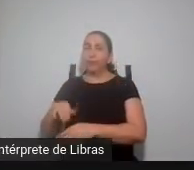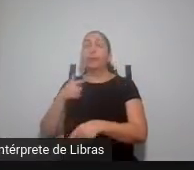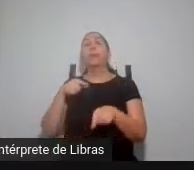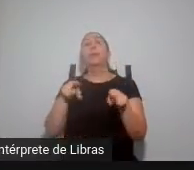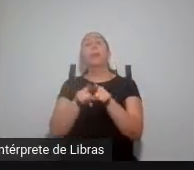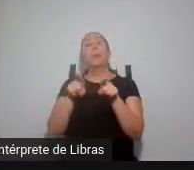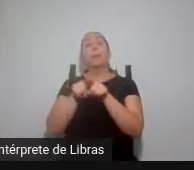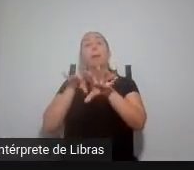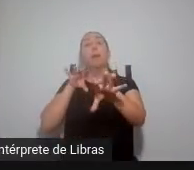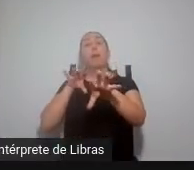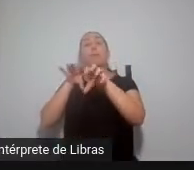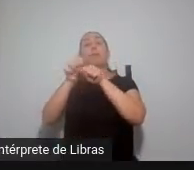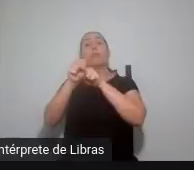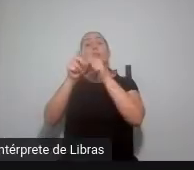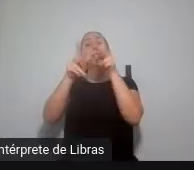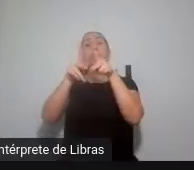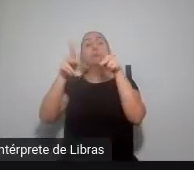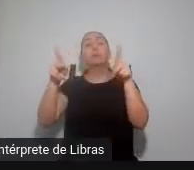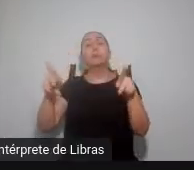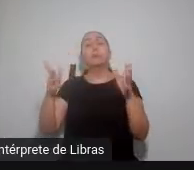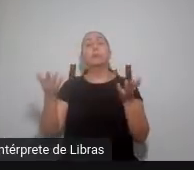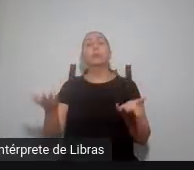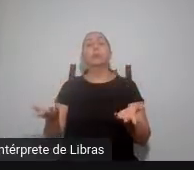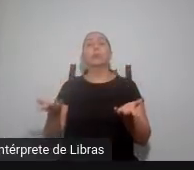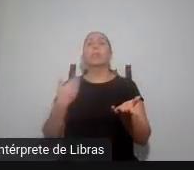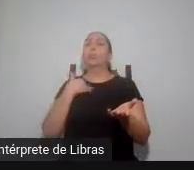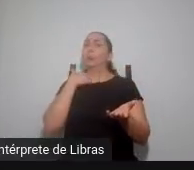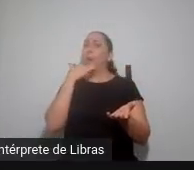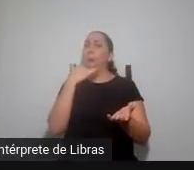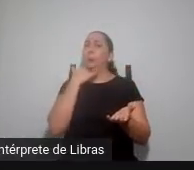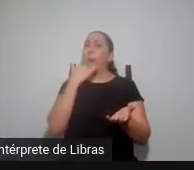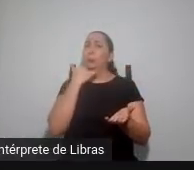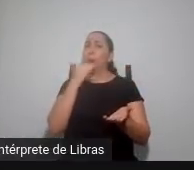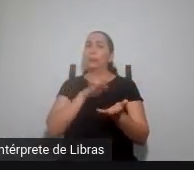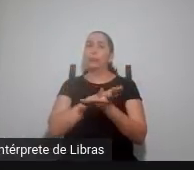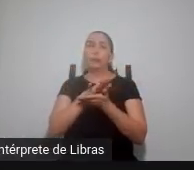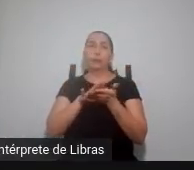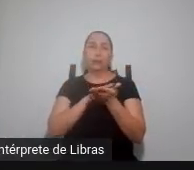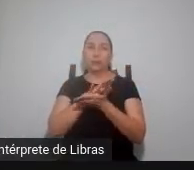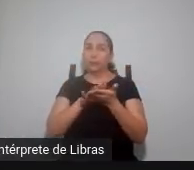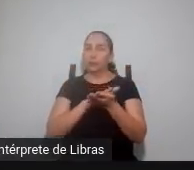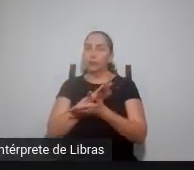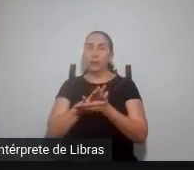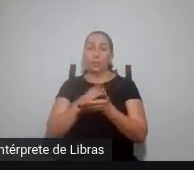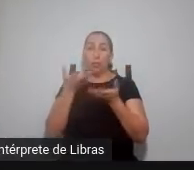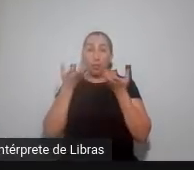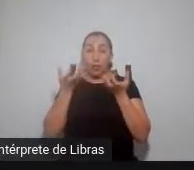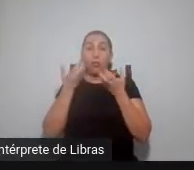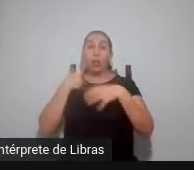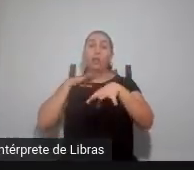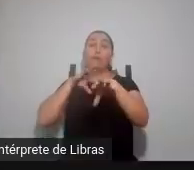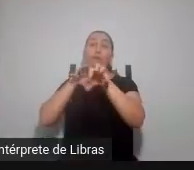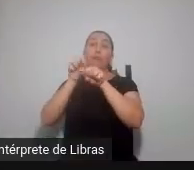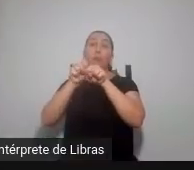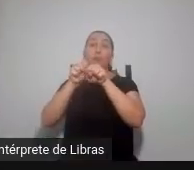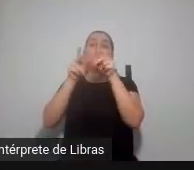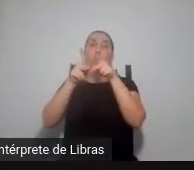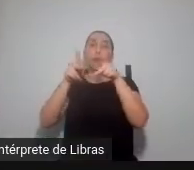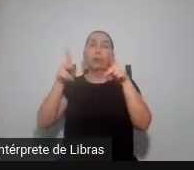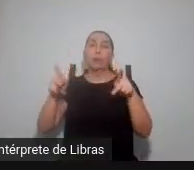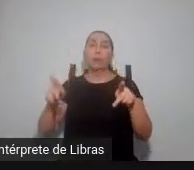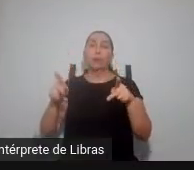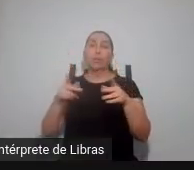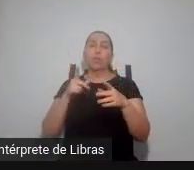professora, não adianta, quando se tem a intenção de fazer formação de professor, trazer